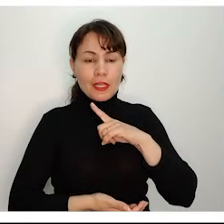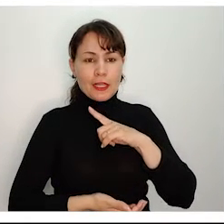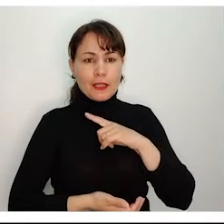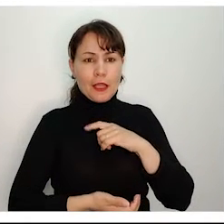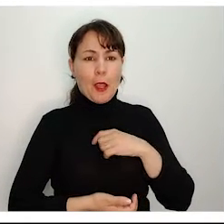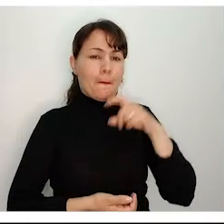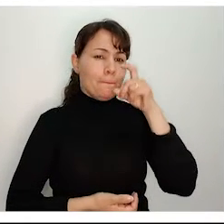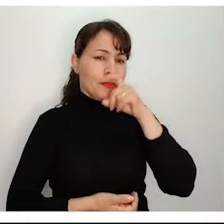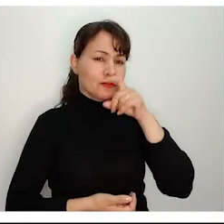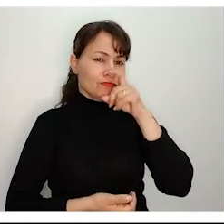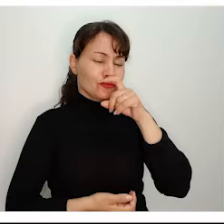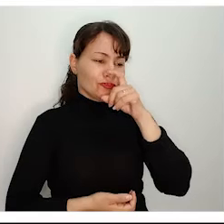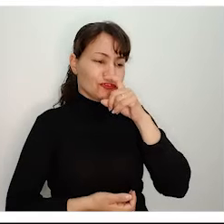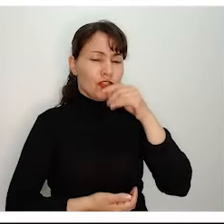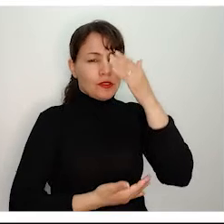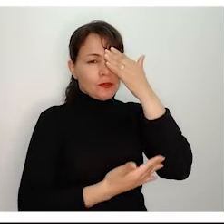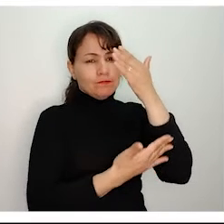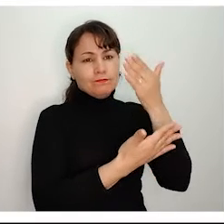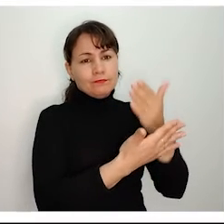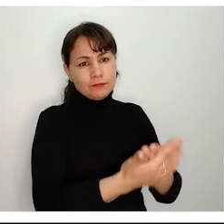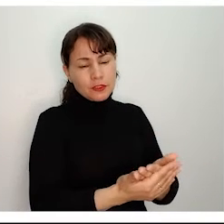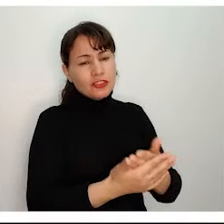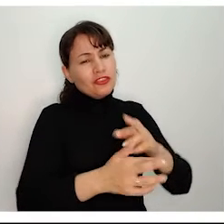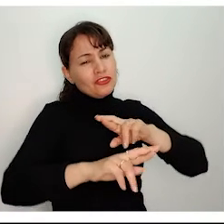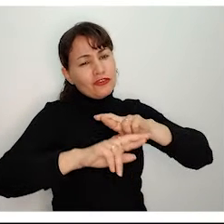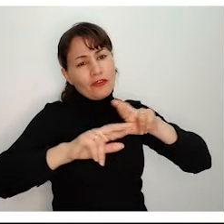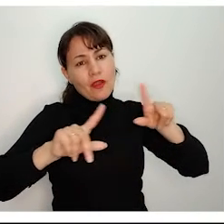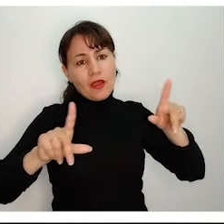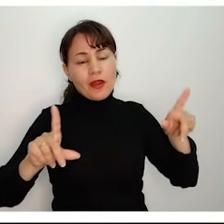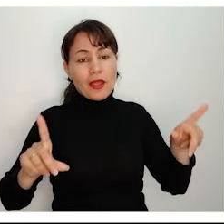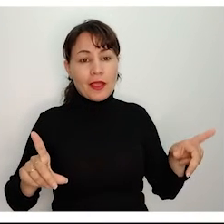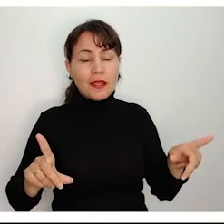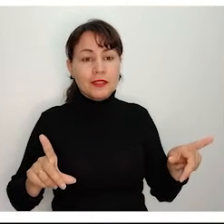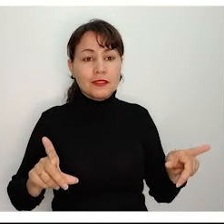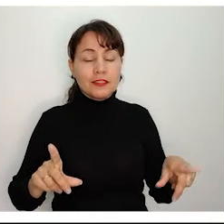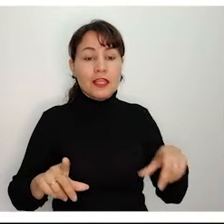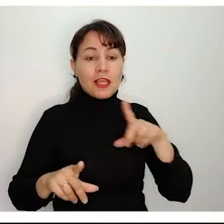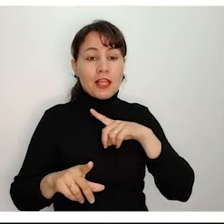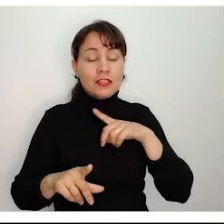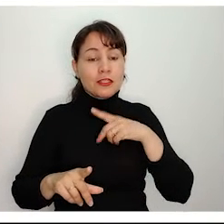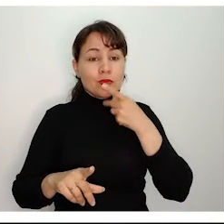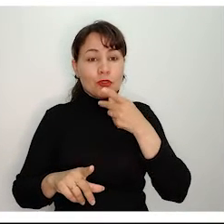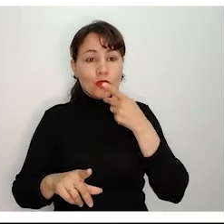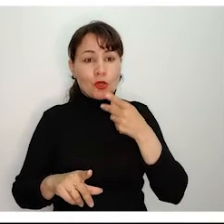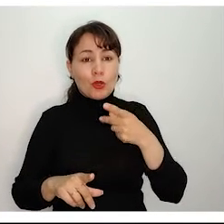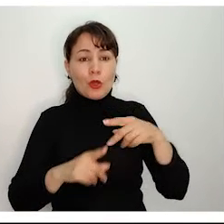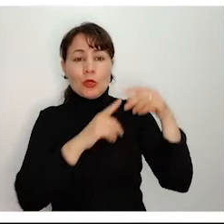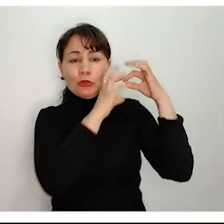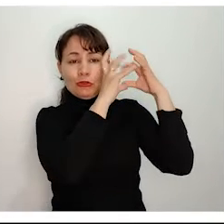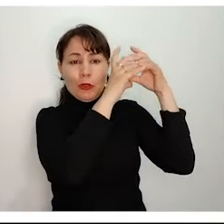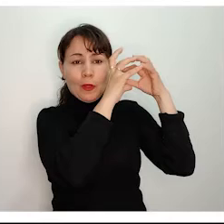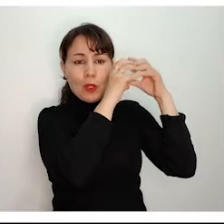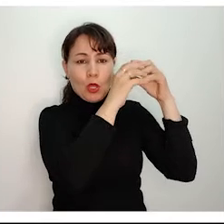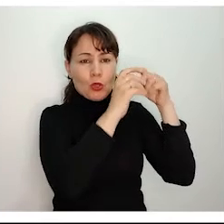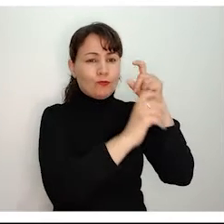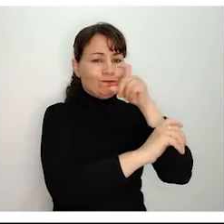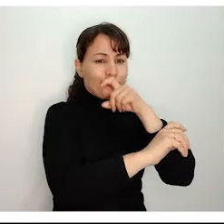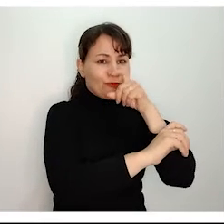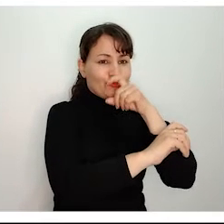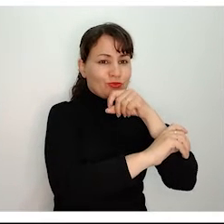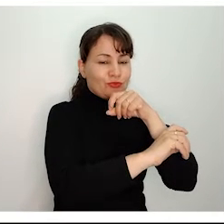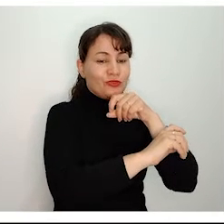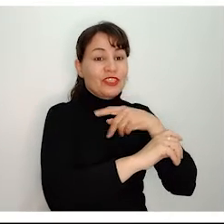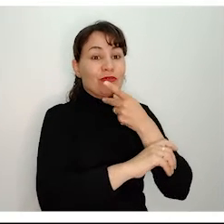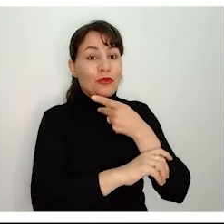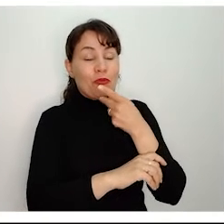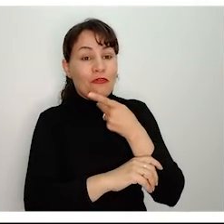E existem mitos e crenças, diversos mitos e crenças, nós costumamos chamar até de neuromitos,